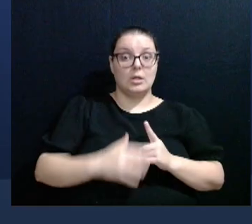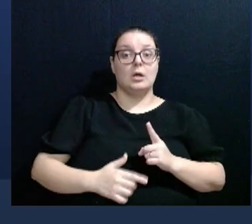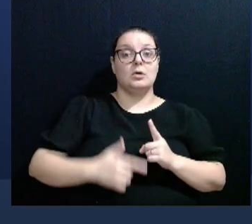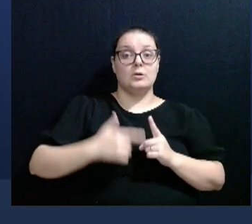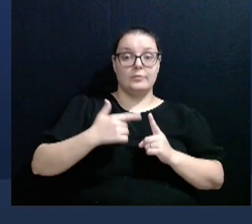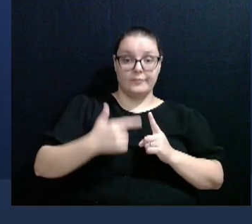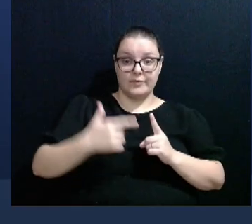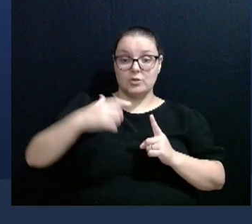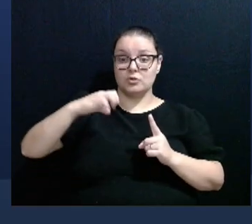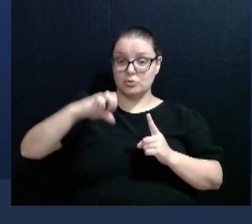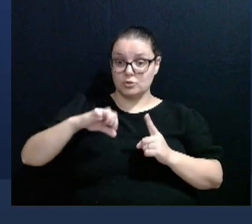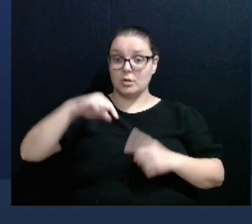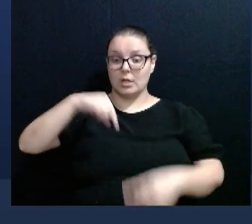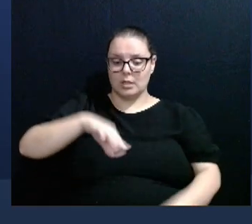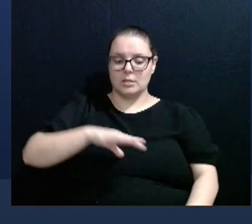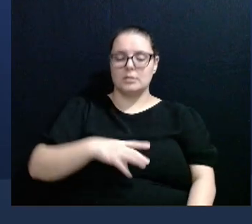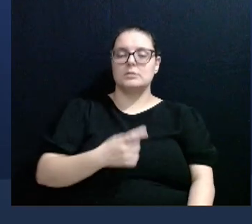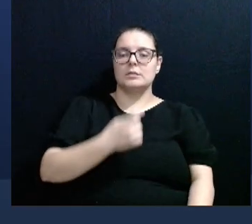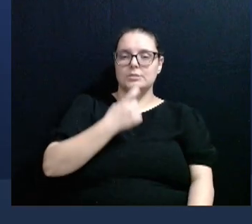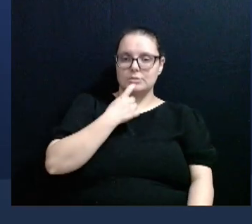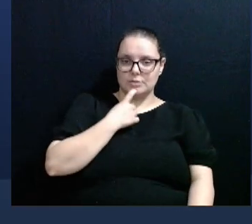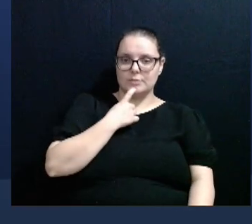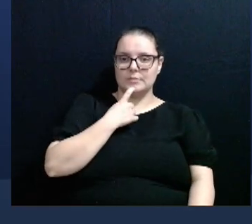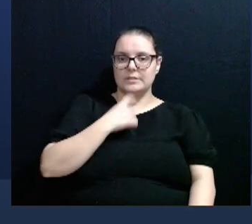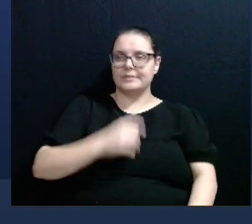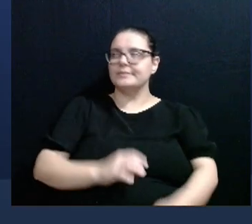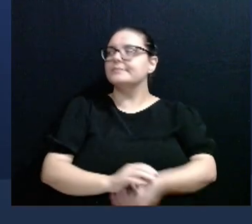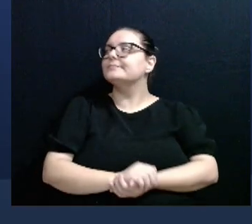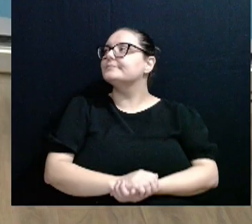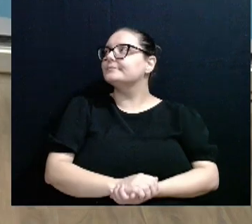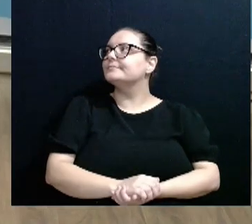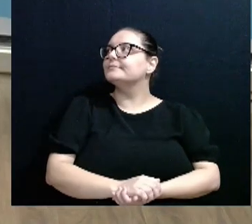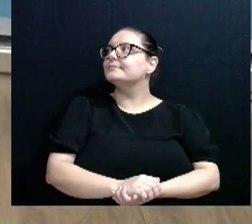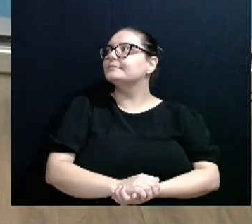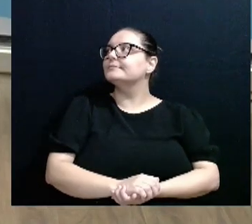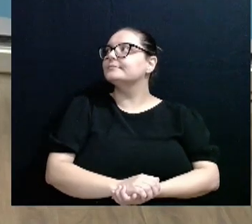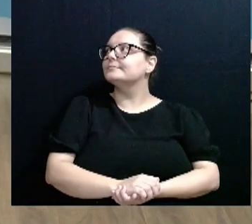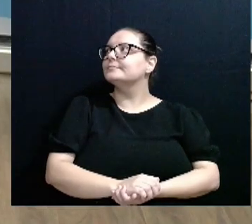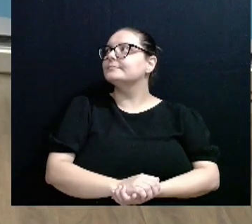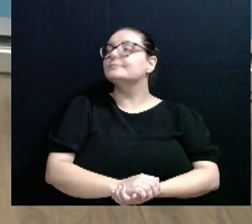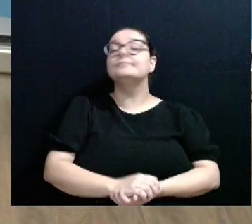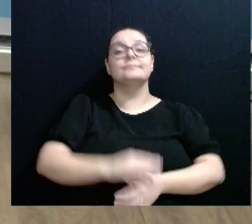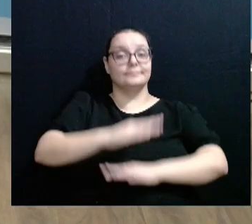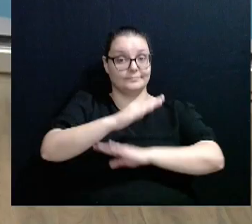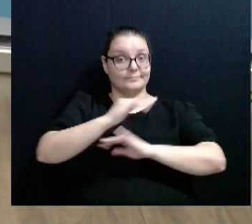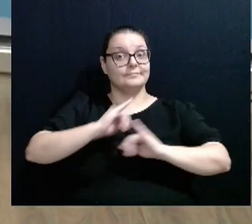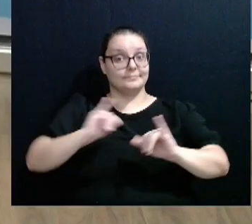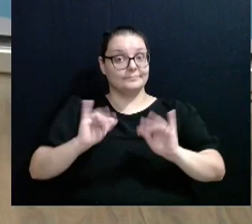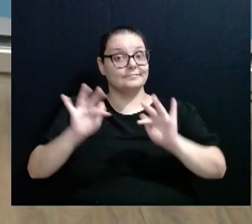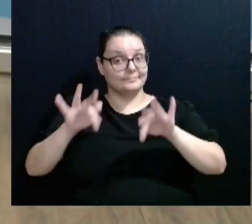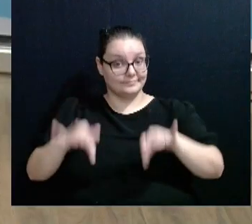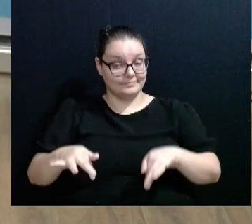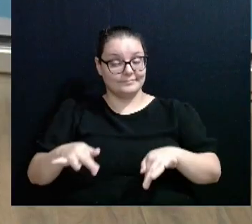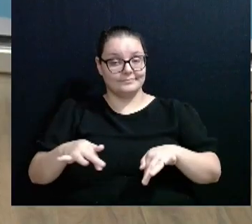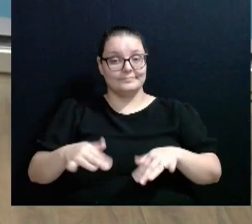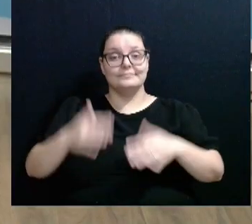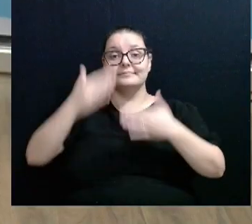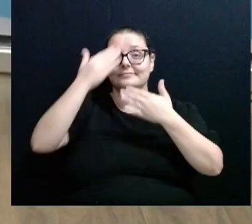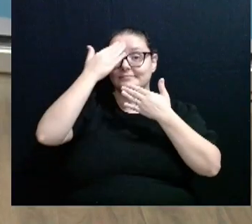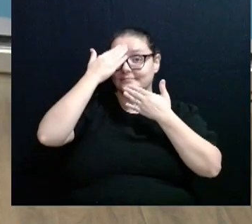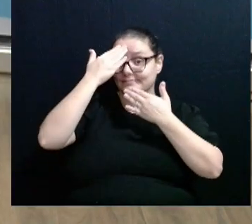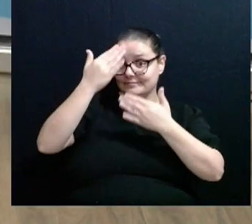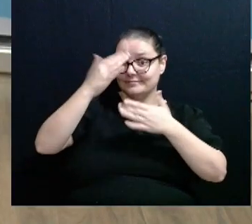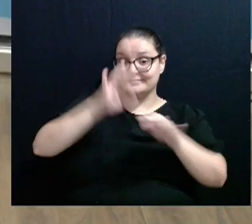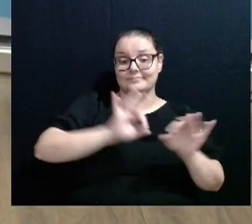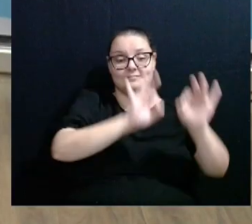29 graus aqui na cidade de Campinas. O Jornal Câmara Notícia fica por aqui. Muito obrigado pela